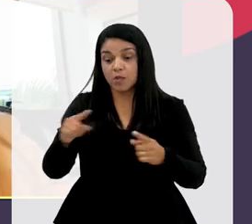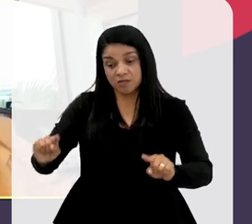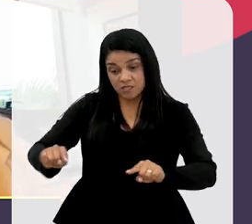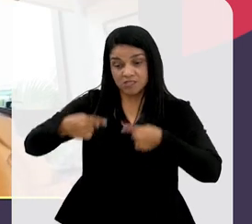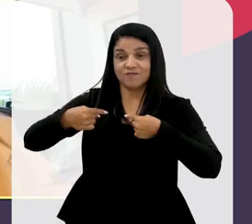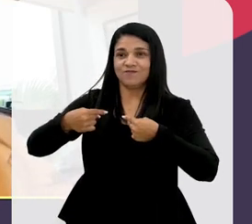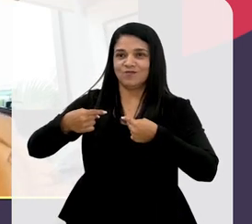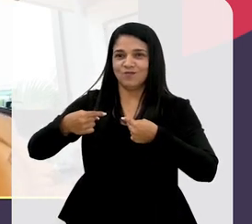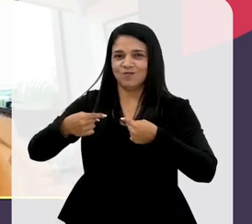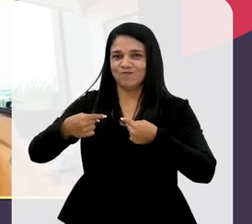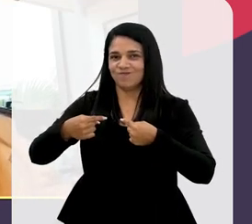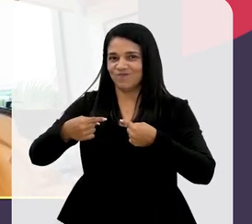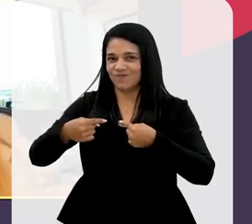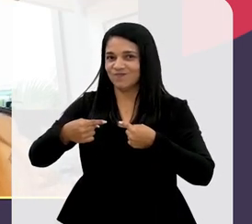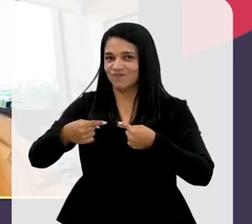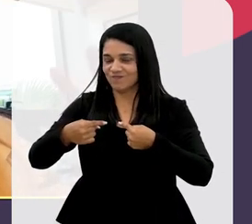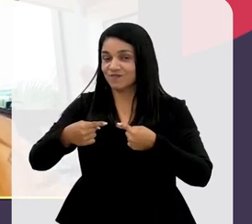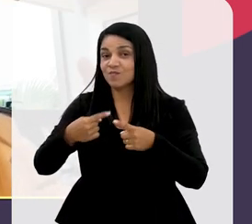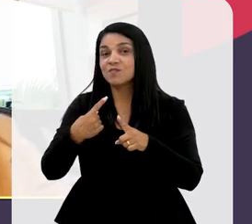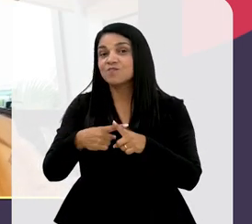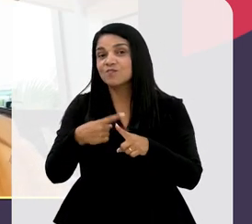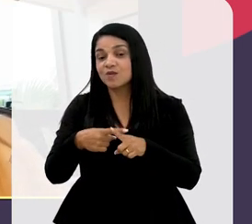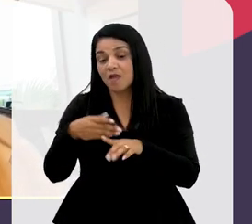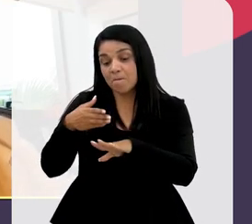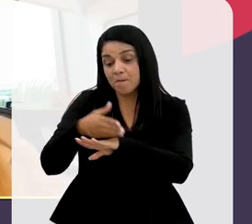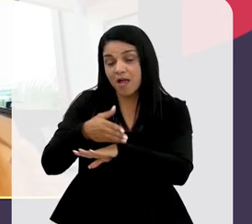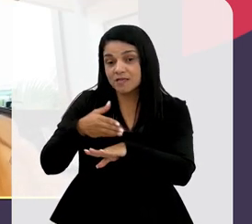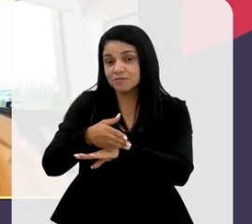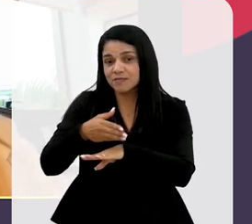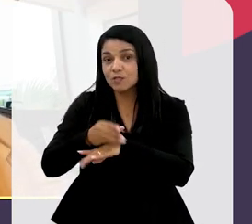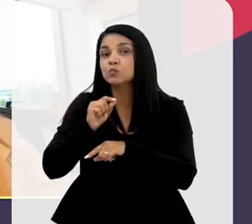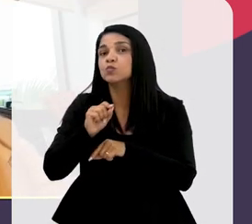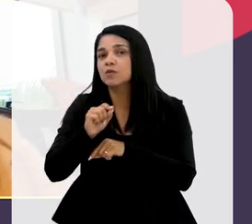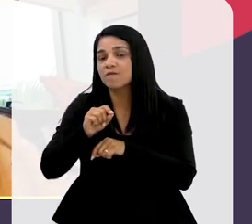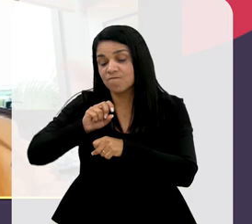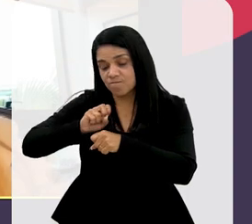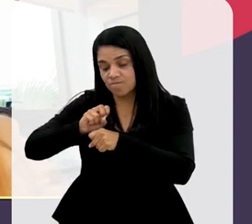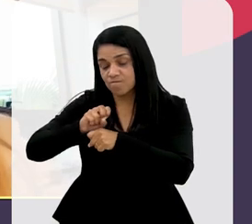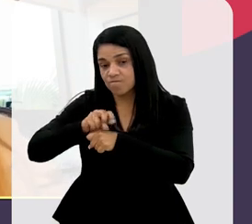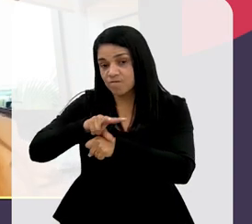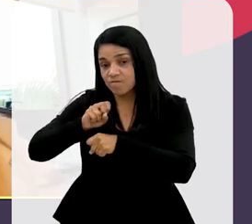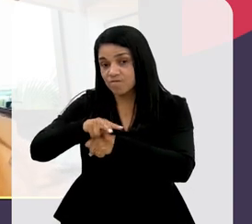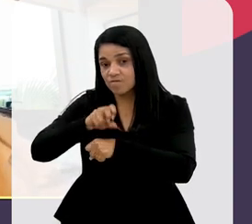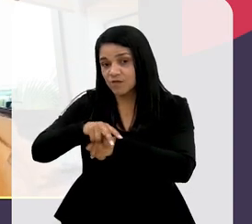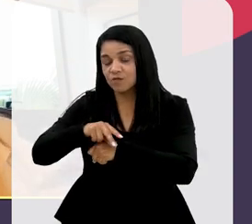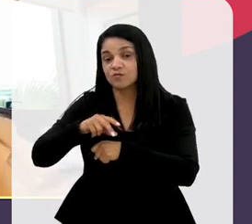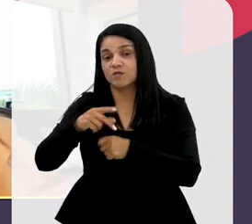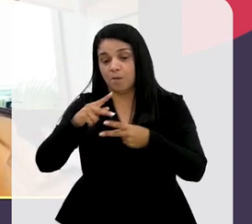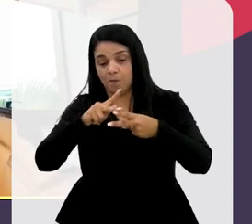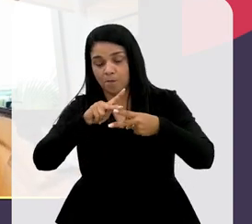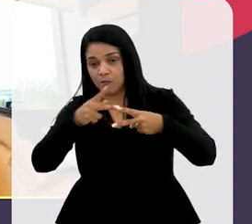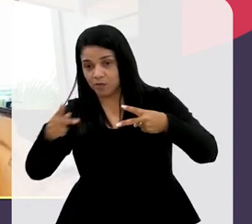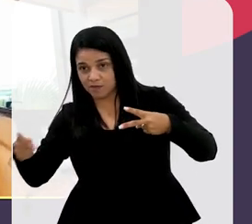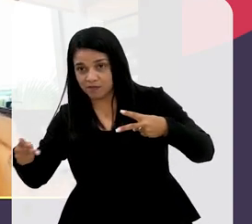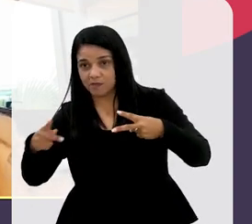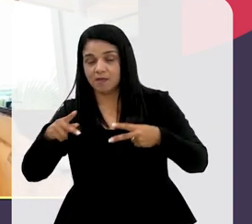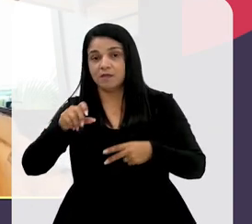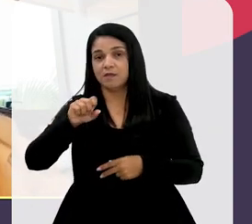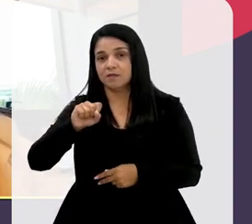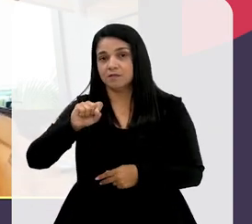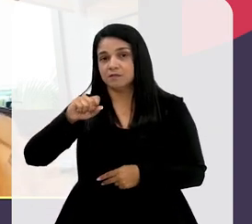muito desafiador, porque aí você teria a participação do vírus nesse processo, ou da proteína